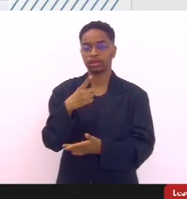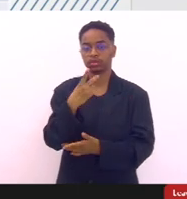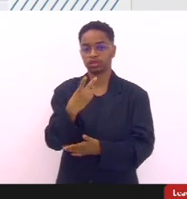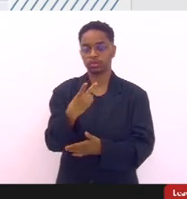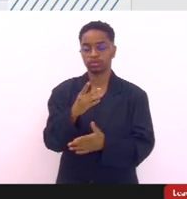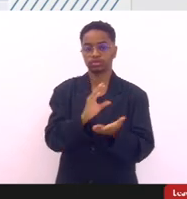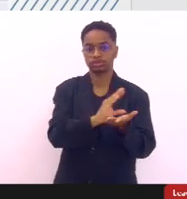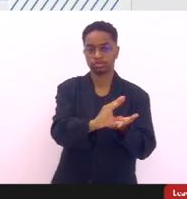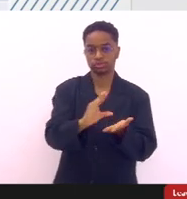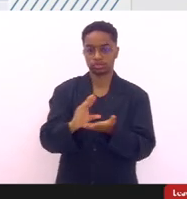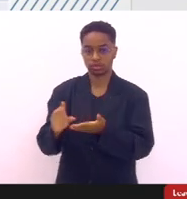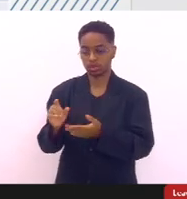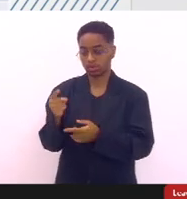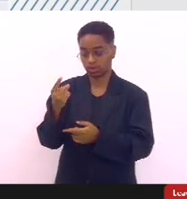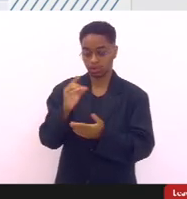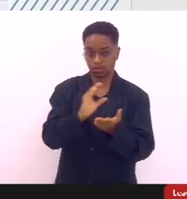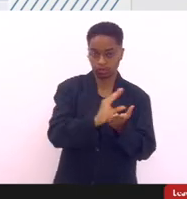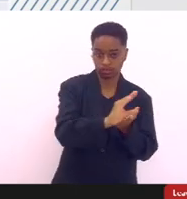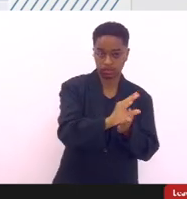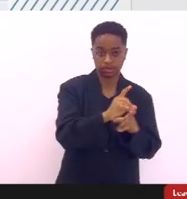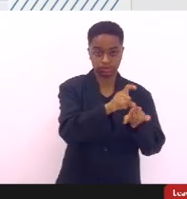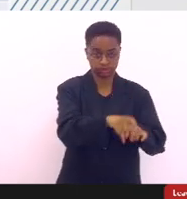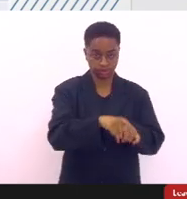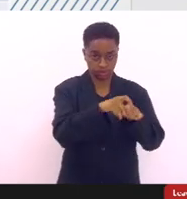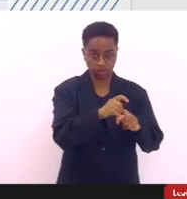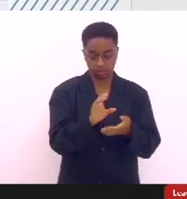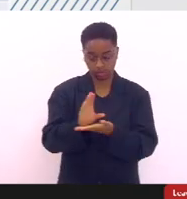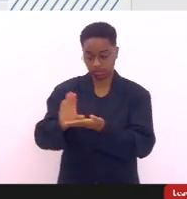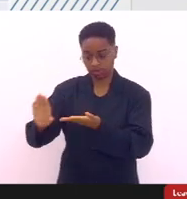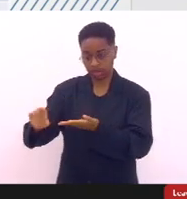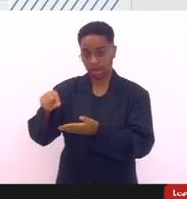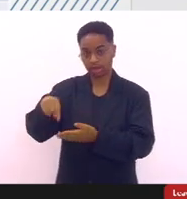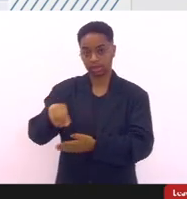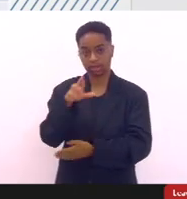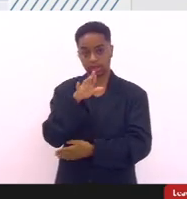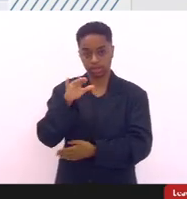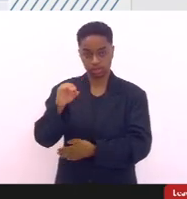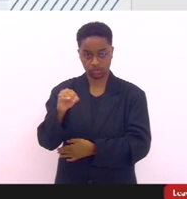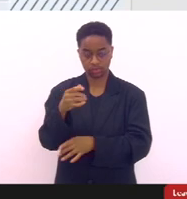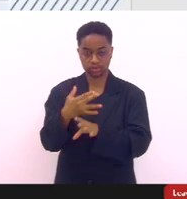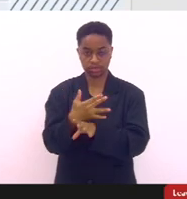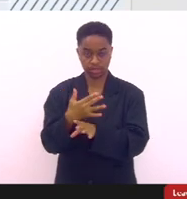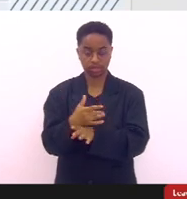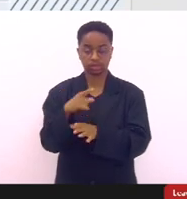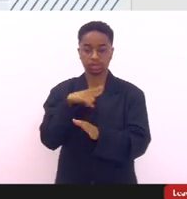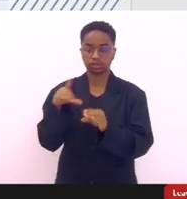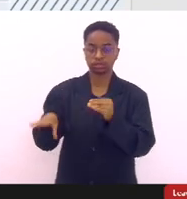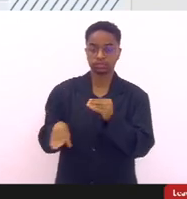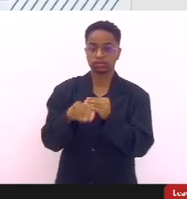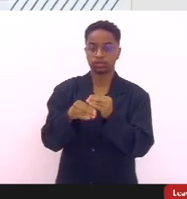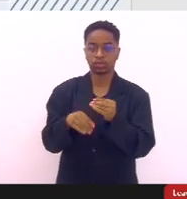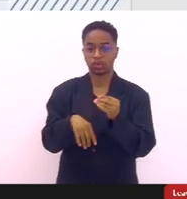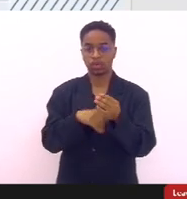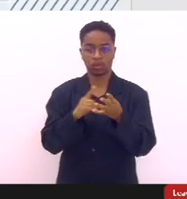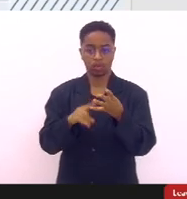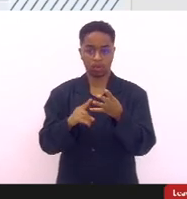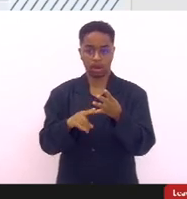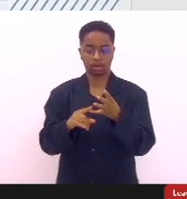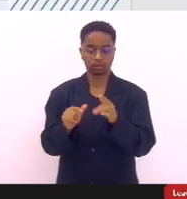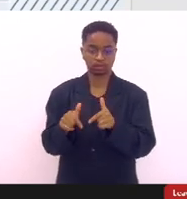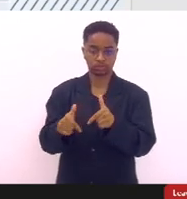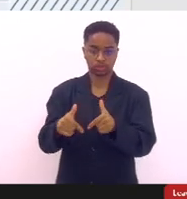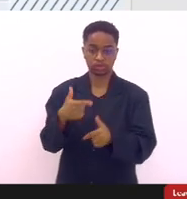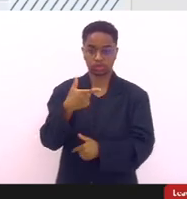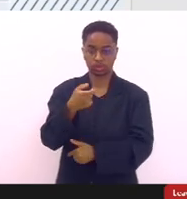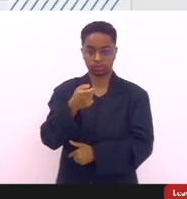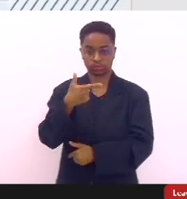para os municípios do interior e outro específico para o município do Rio de Janeiro, onde foi incorporada a modalidade 4. 2023, a